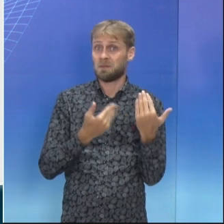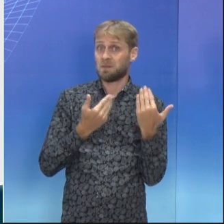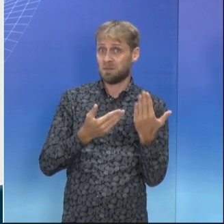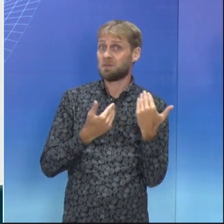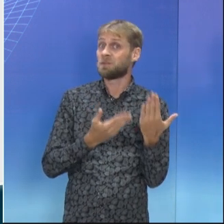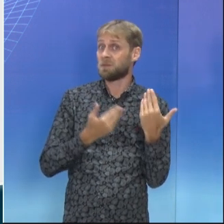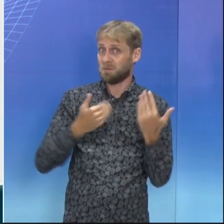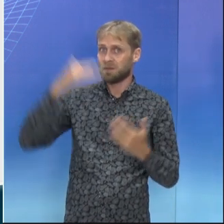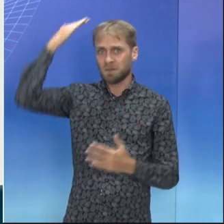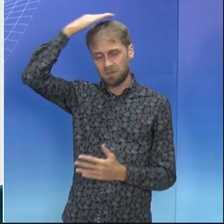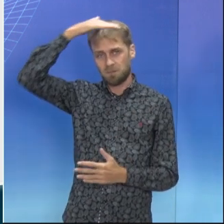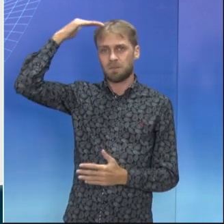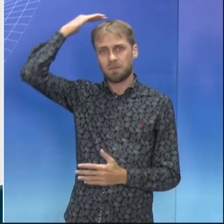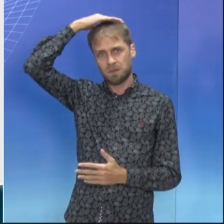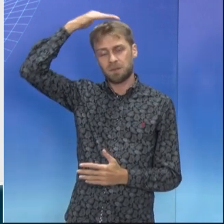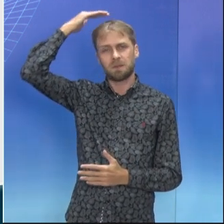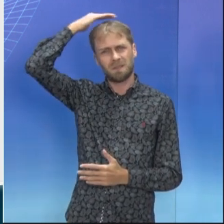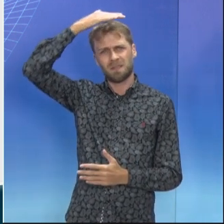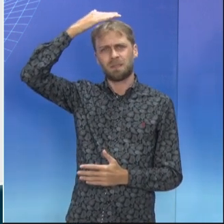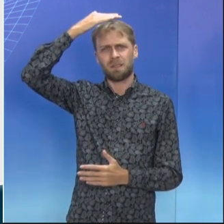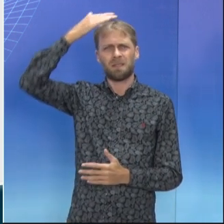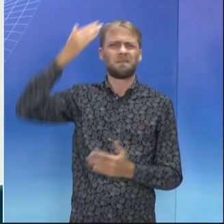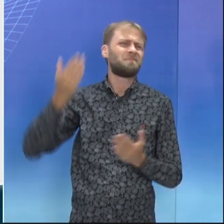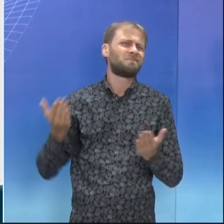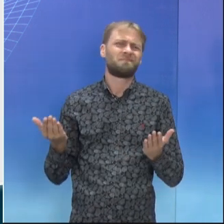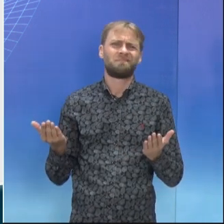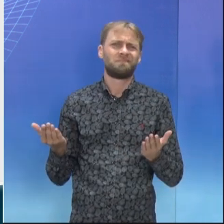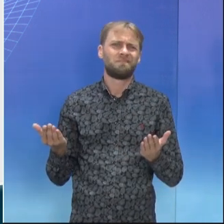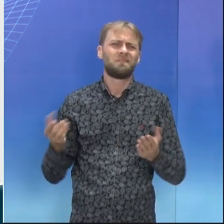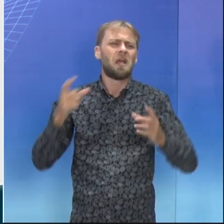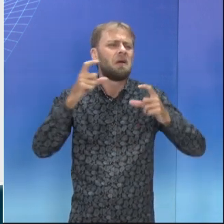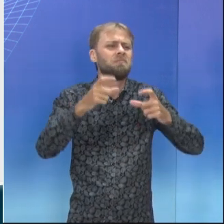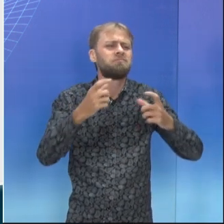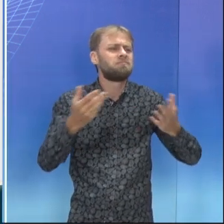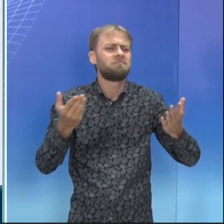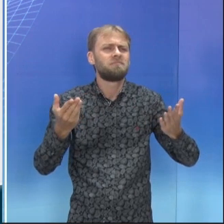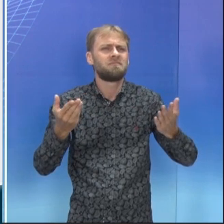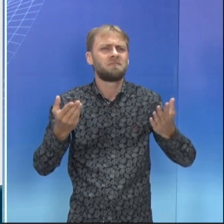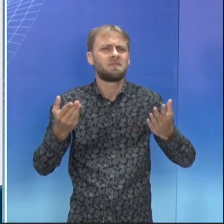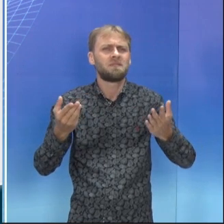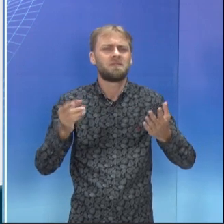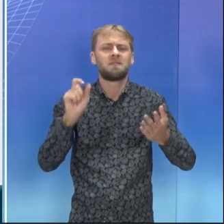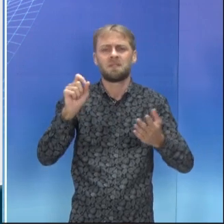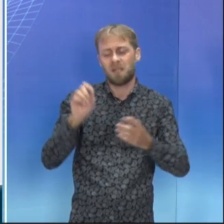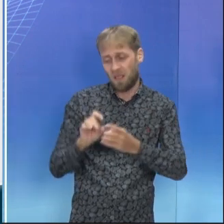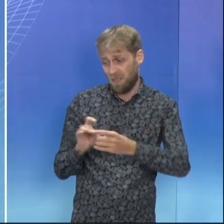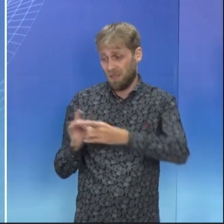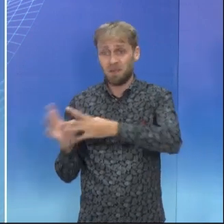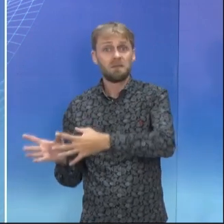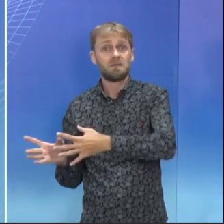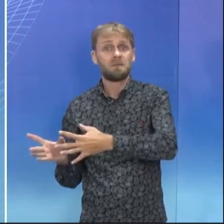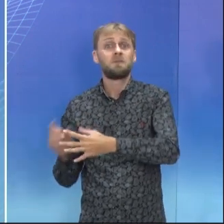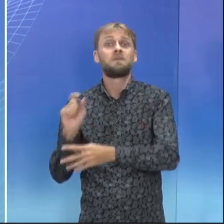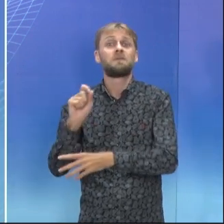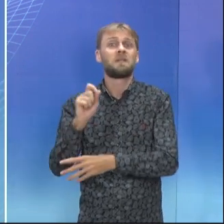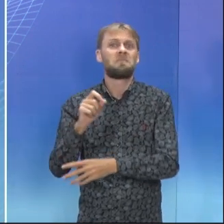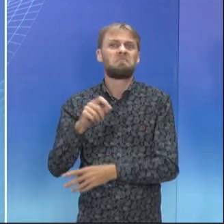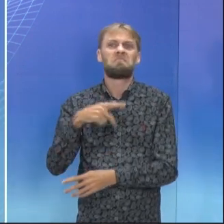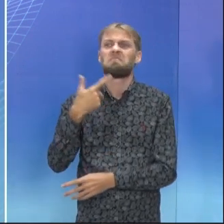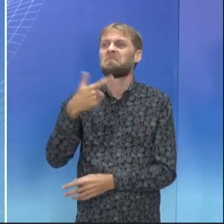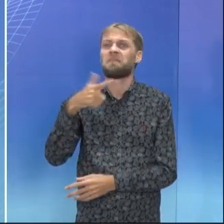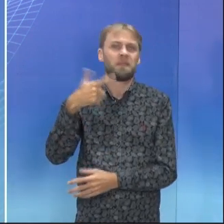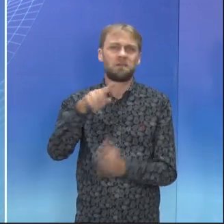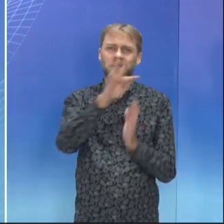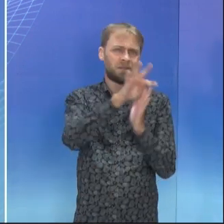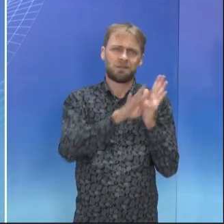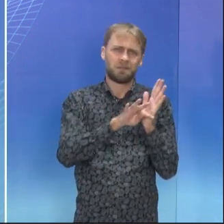de câncer na população jovem mexicana. Onde é que está aí a excludente, que a gente vai excluir